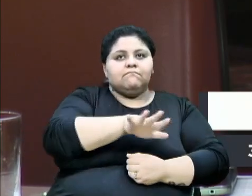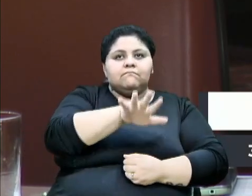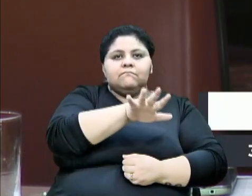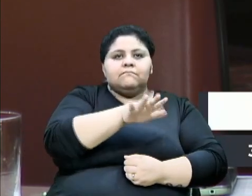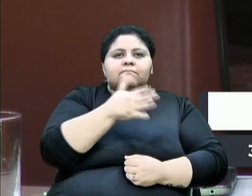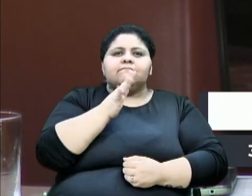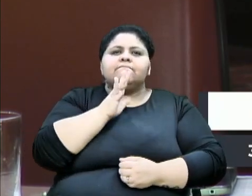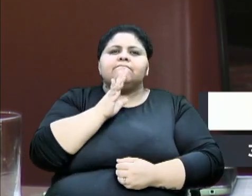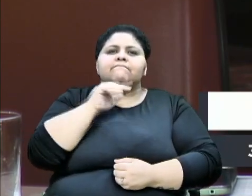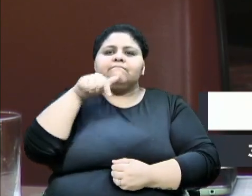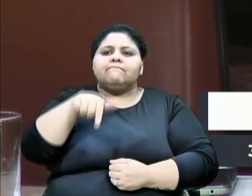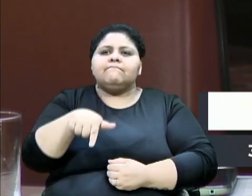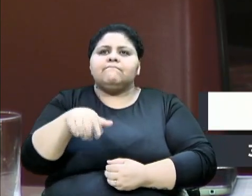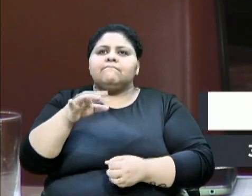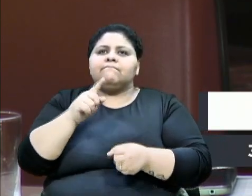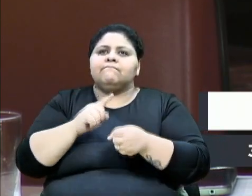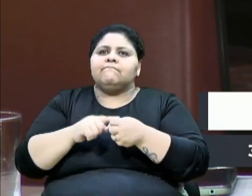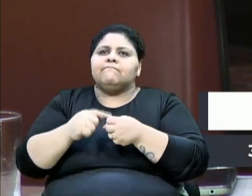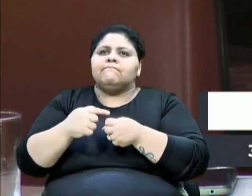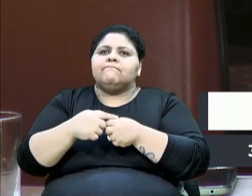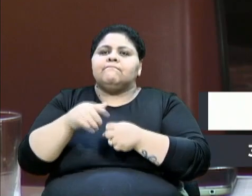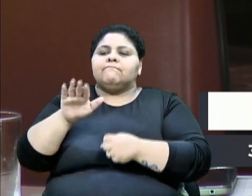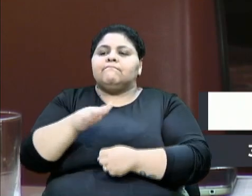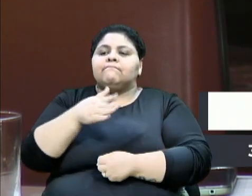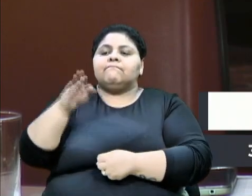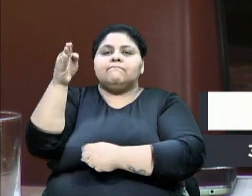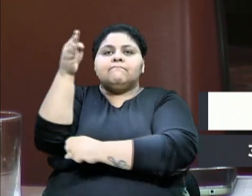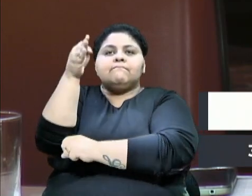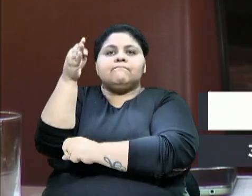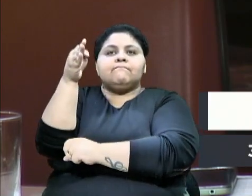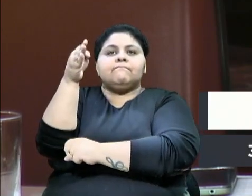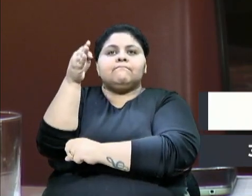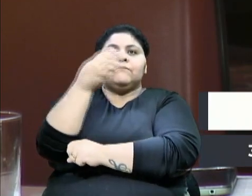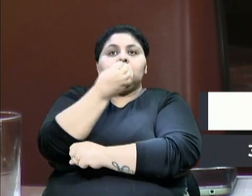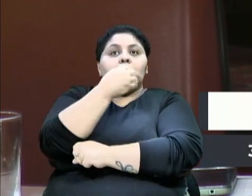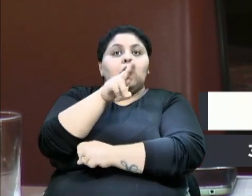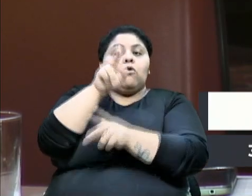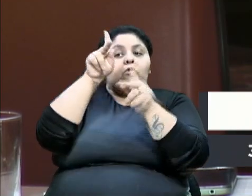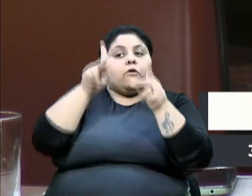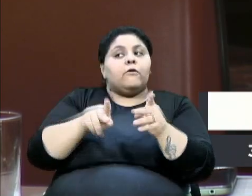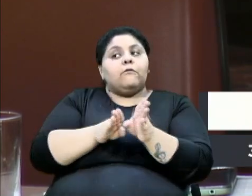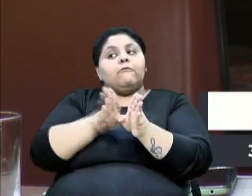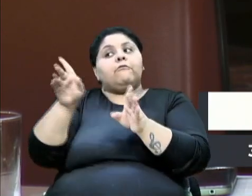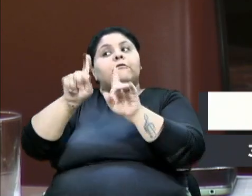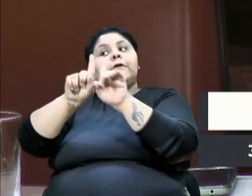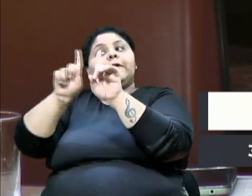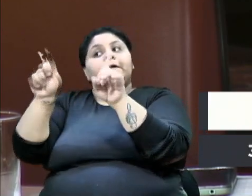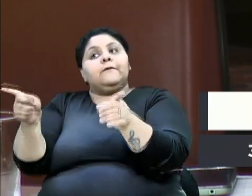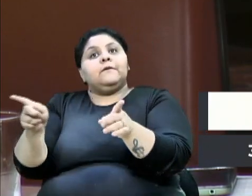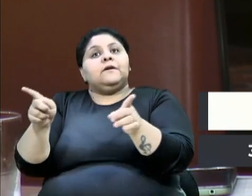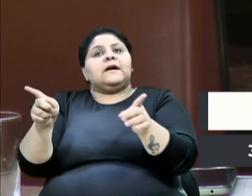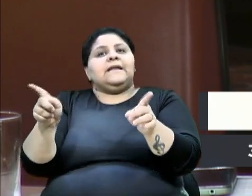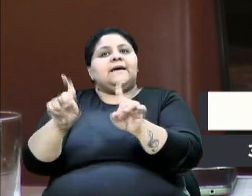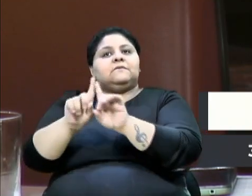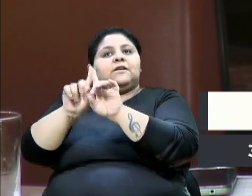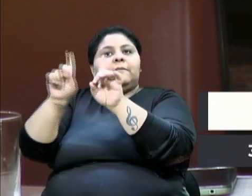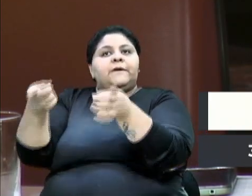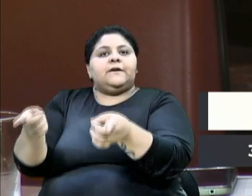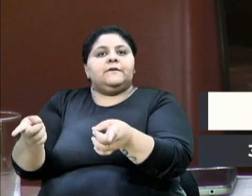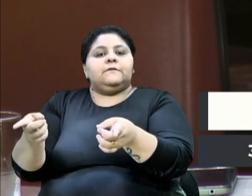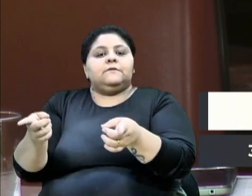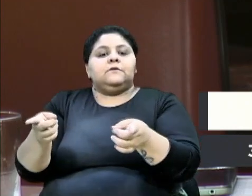quantos hotéis estarão lotados aqui? Ou as pessoas ficarão em Gramado, Canela, Bento e virão só para assistir um dia